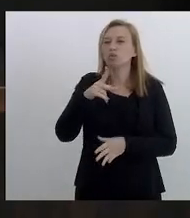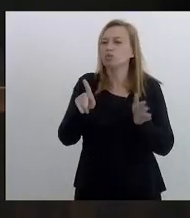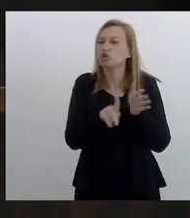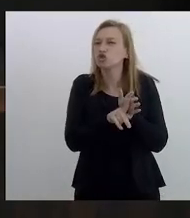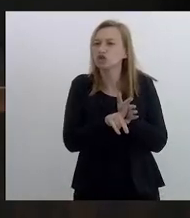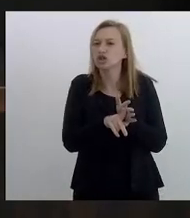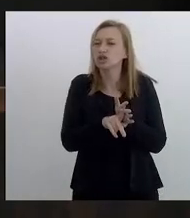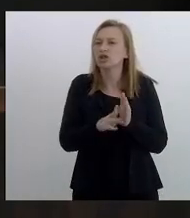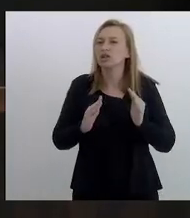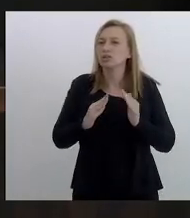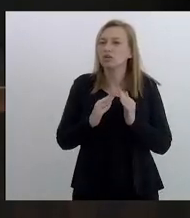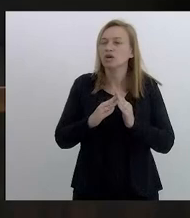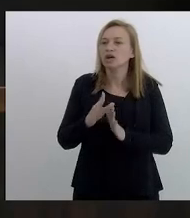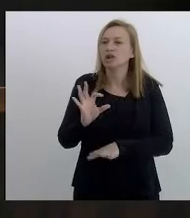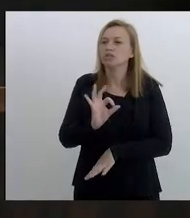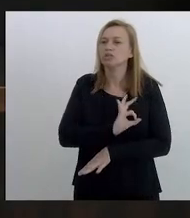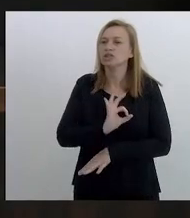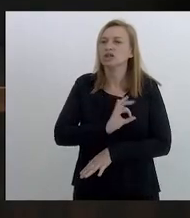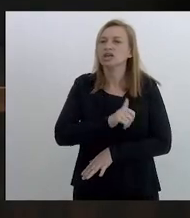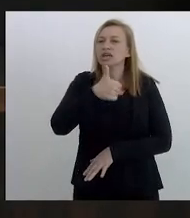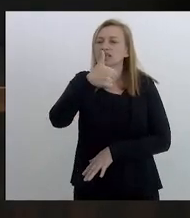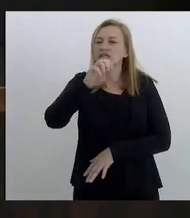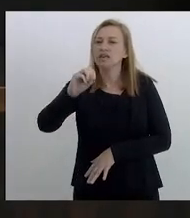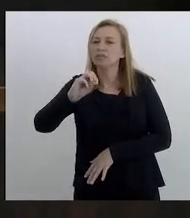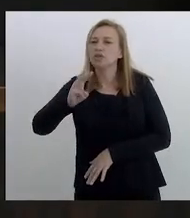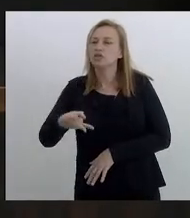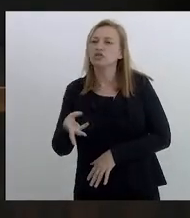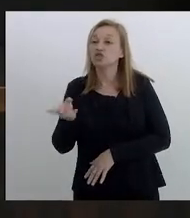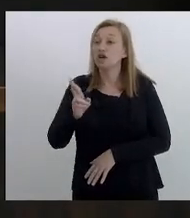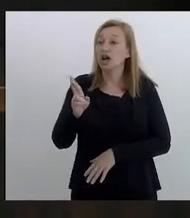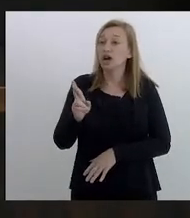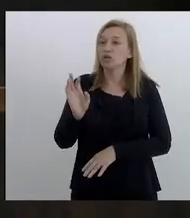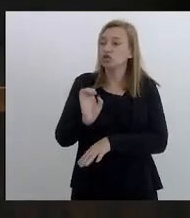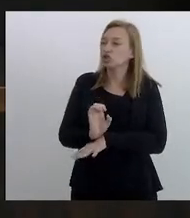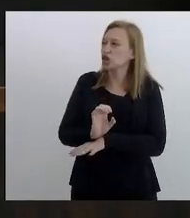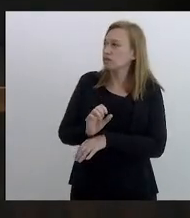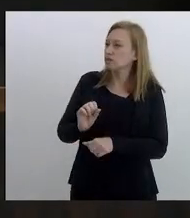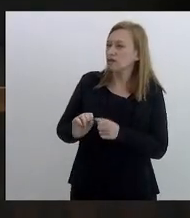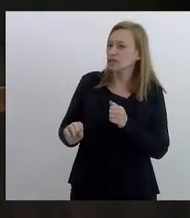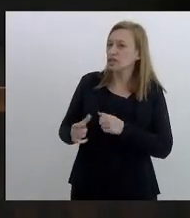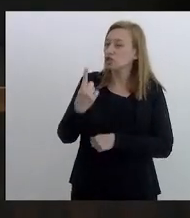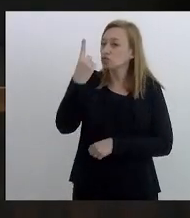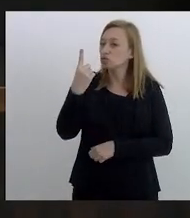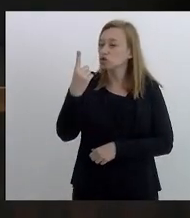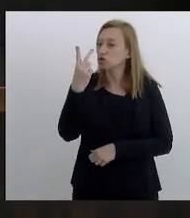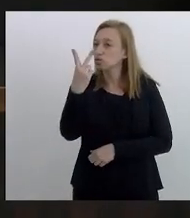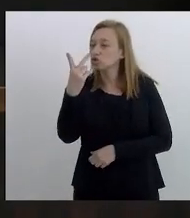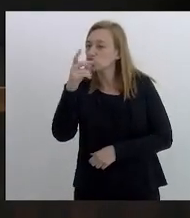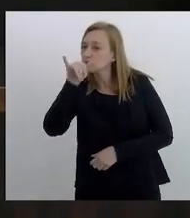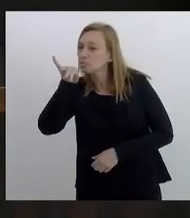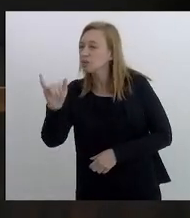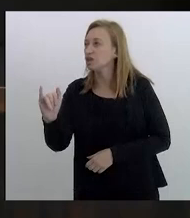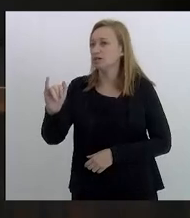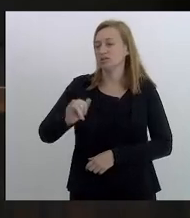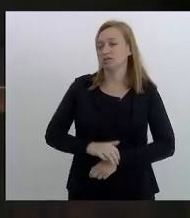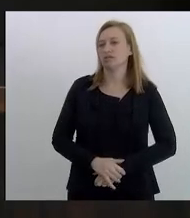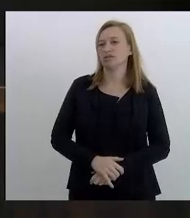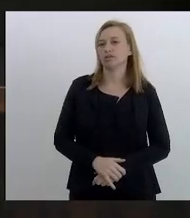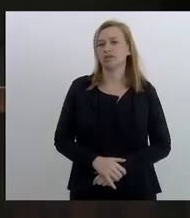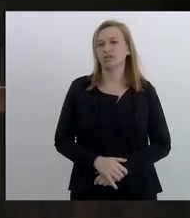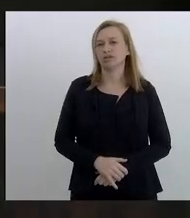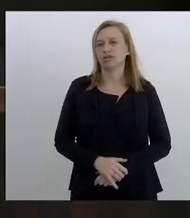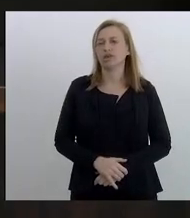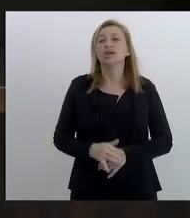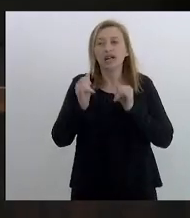de habitação para os policiais, 100 milhões de reais. O Estado vai fazer um de 2 bi, o Estado do Rio de Janeiro. E